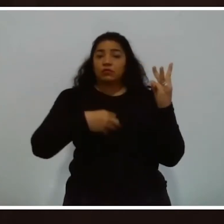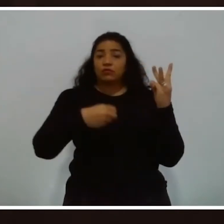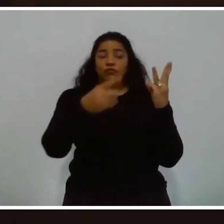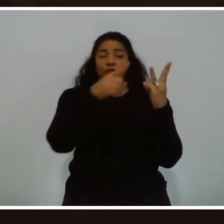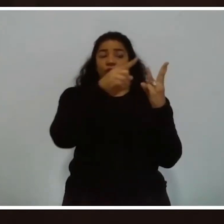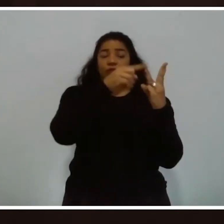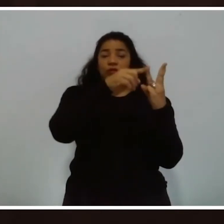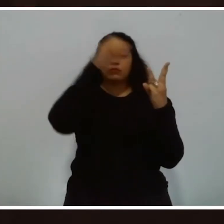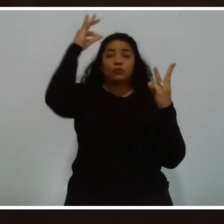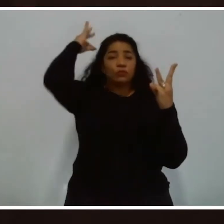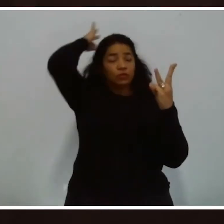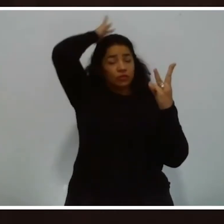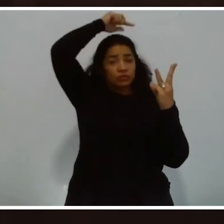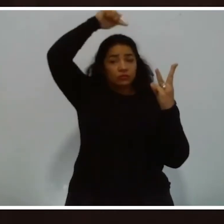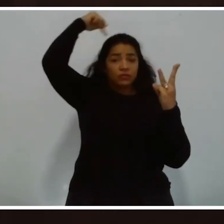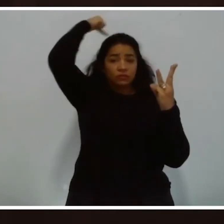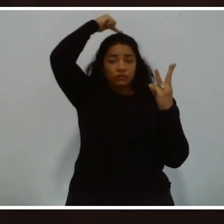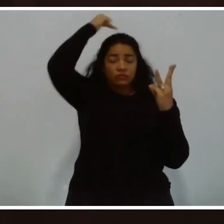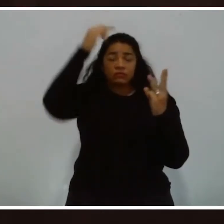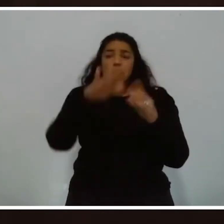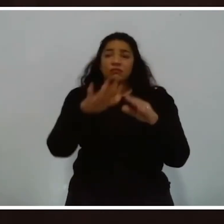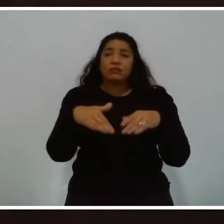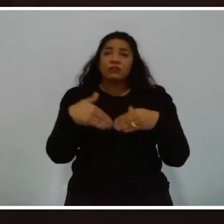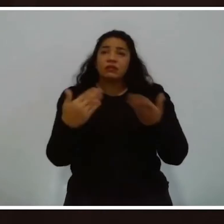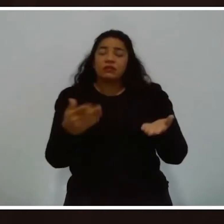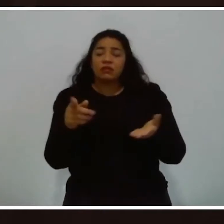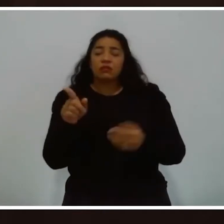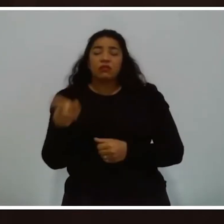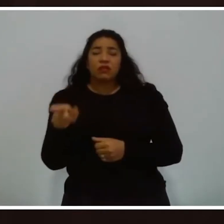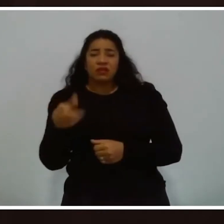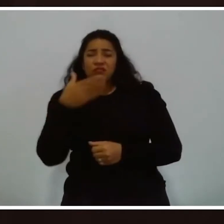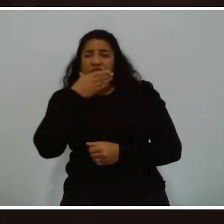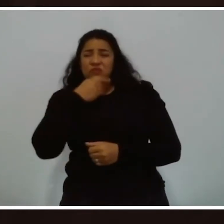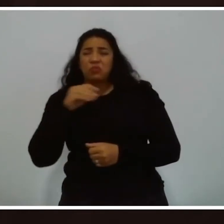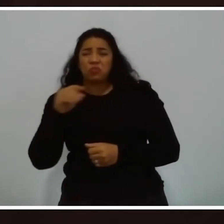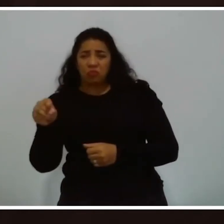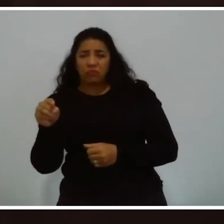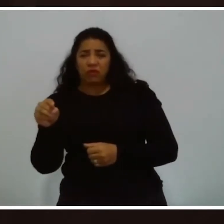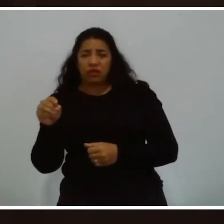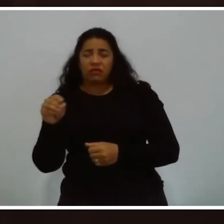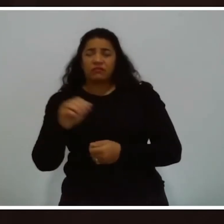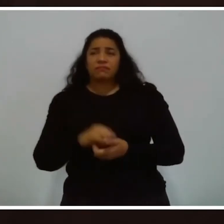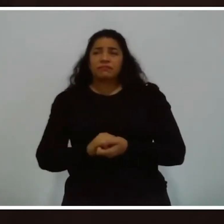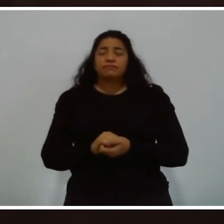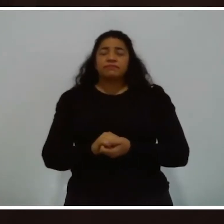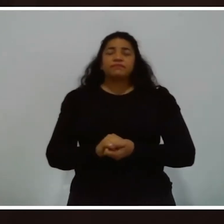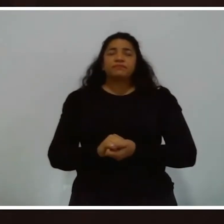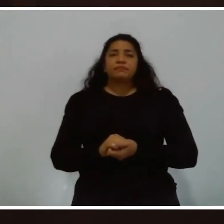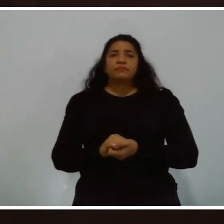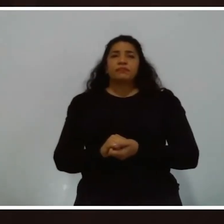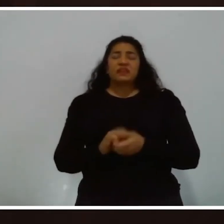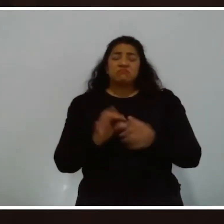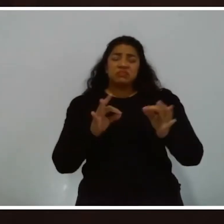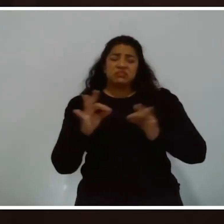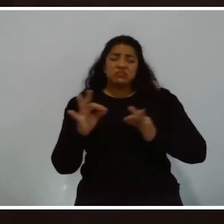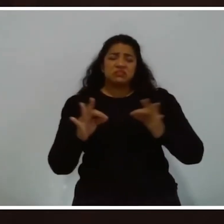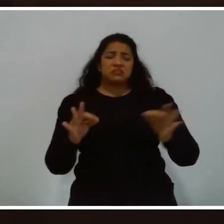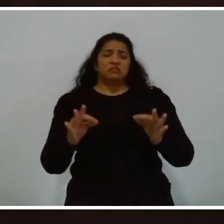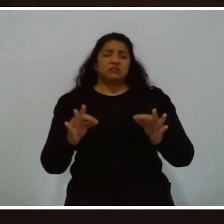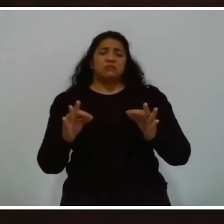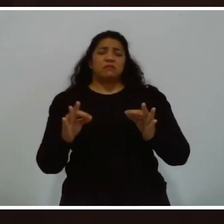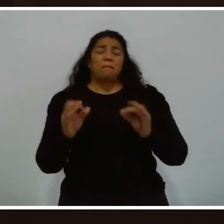ele sistematiza essa compreensão para a nossa mente lógica. Então ele diz, então Deus é um só,